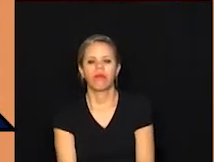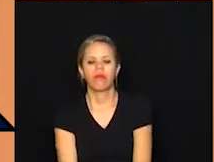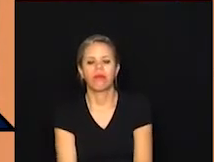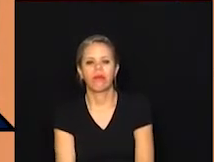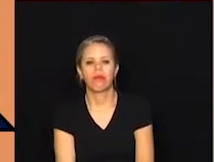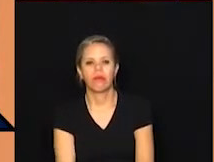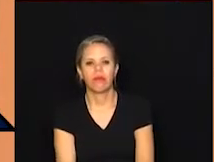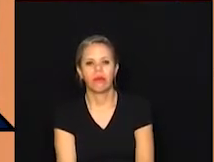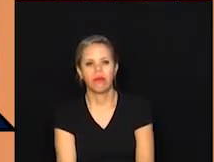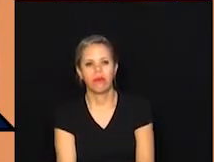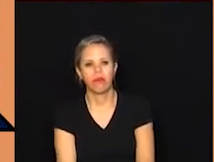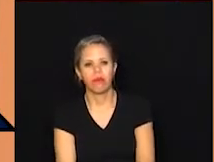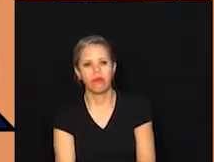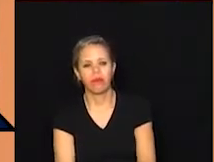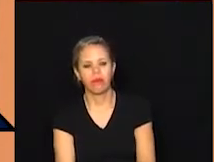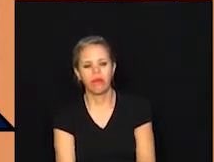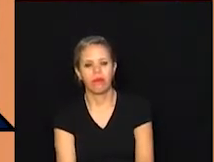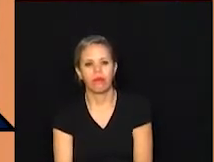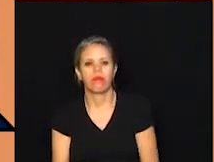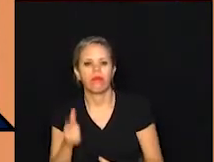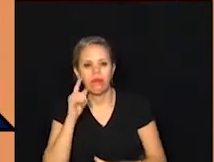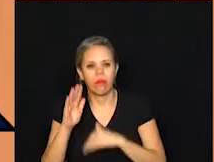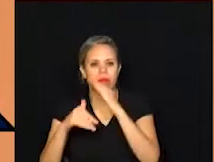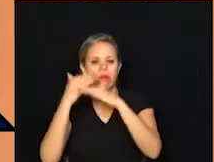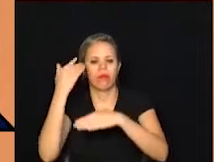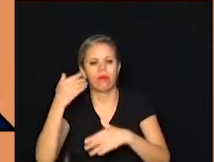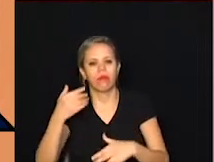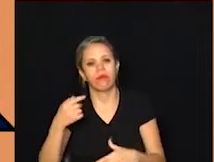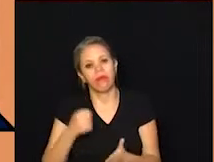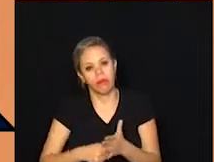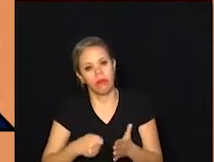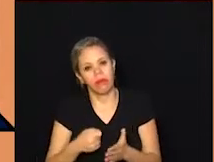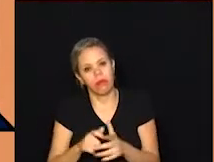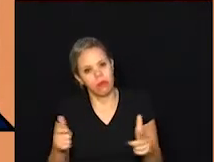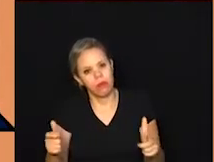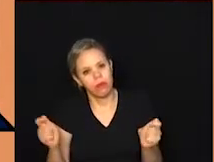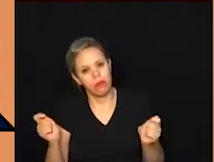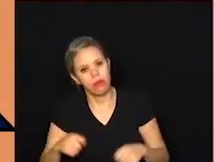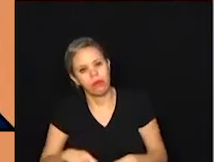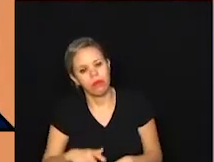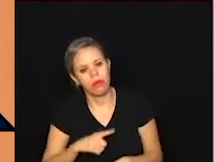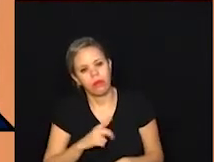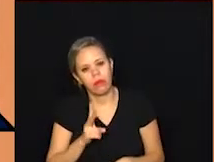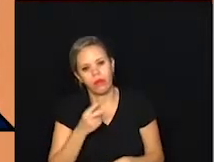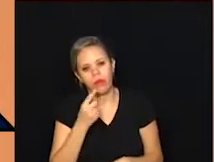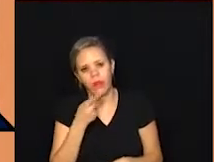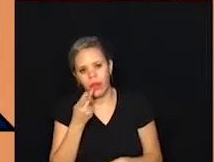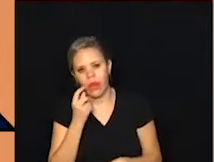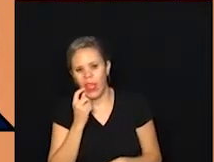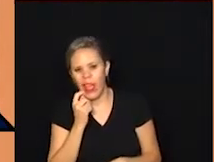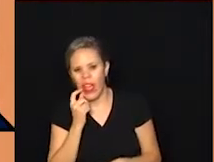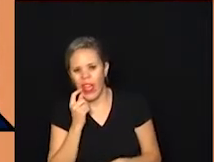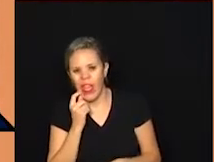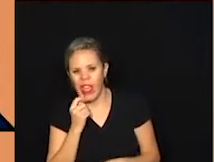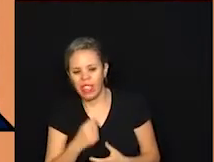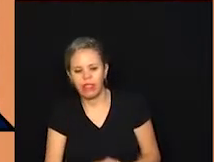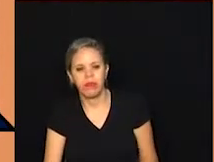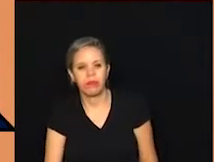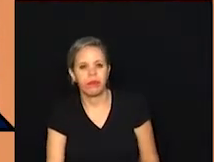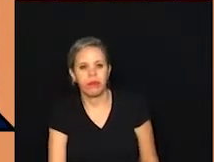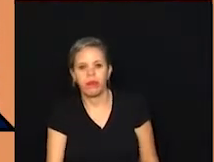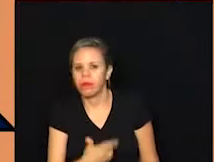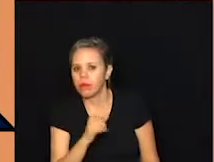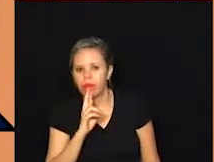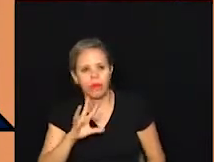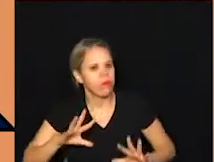Para que a gente tenha uma construção da política o mais ampla possível, é o que eu sempre falo, né? Eu não tenho a resposta